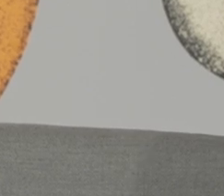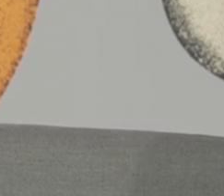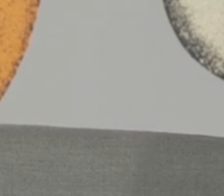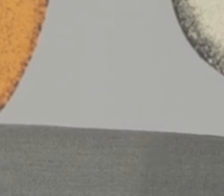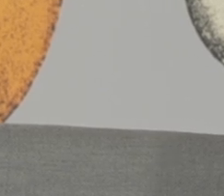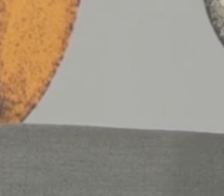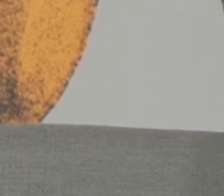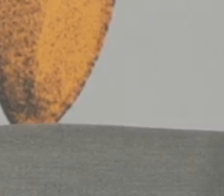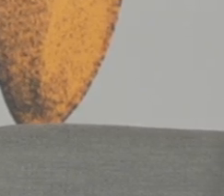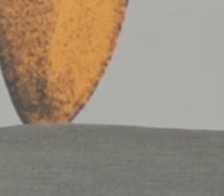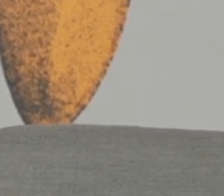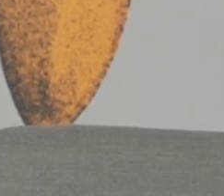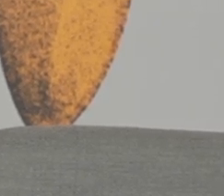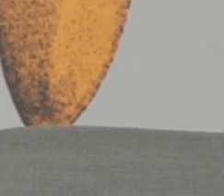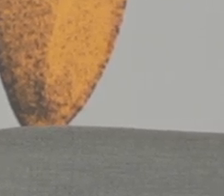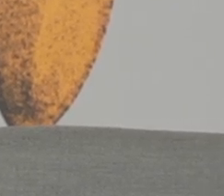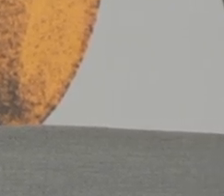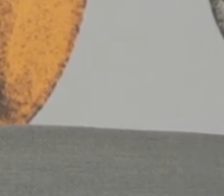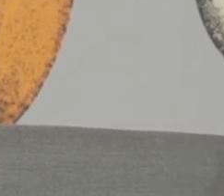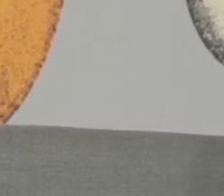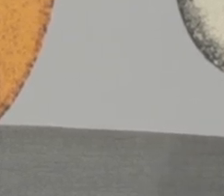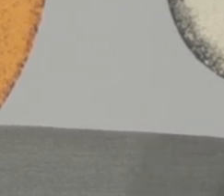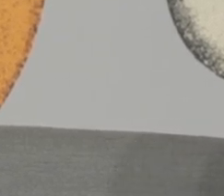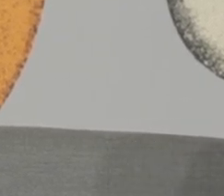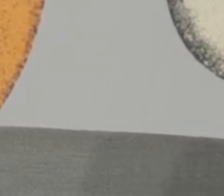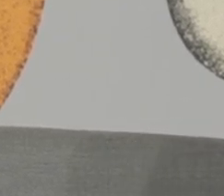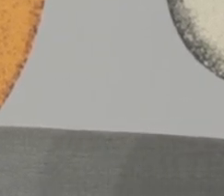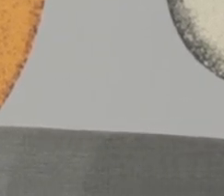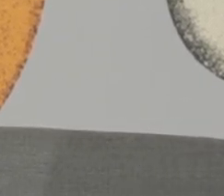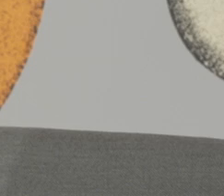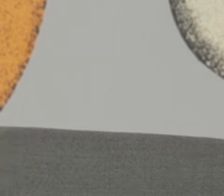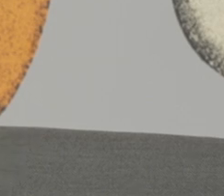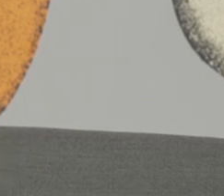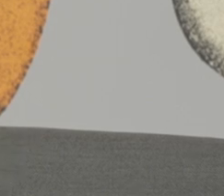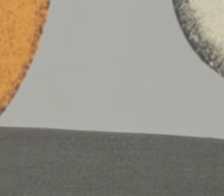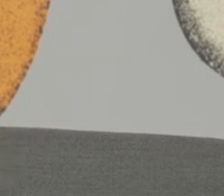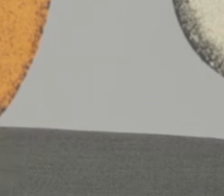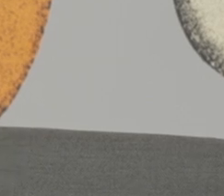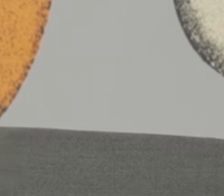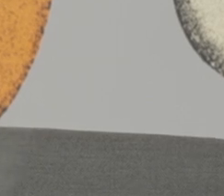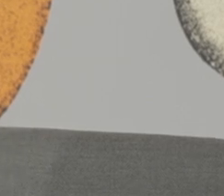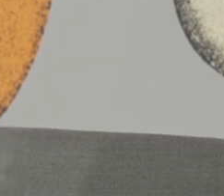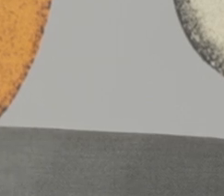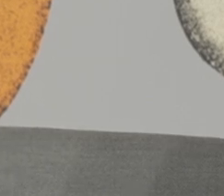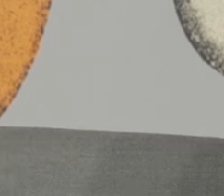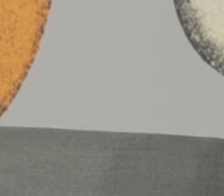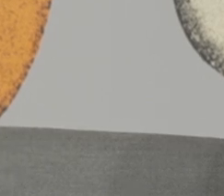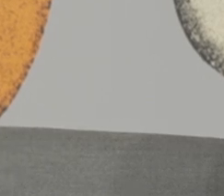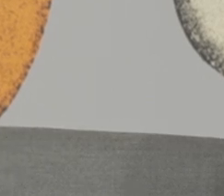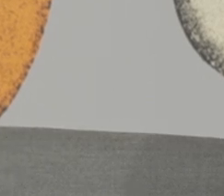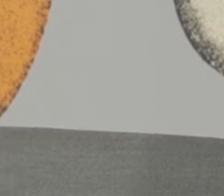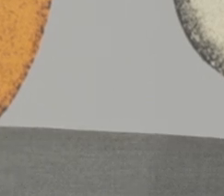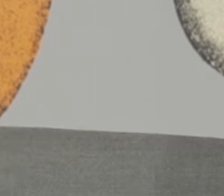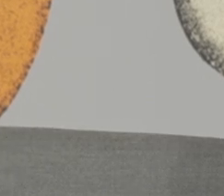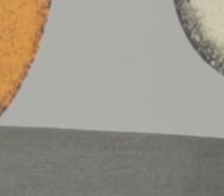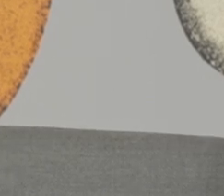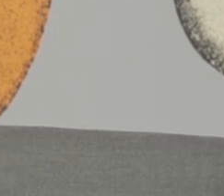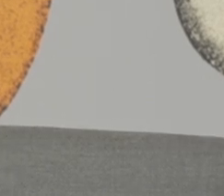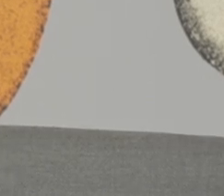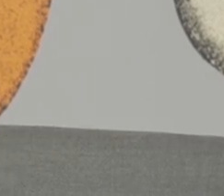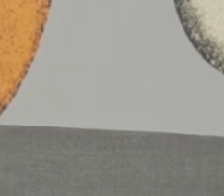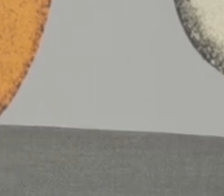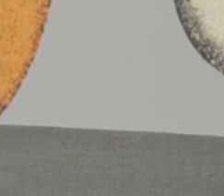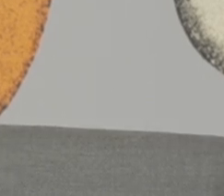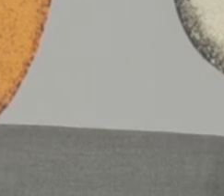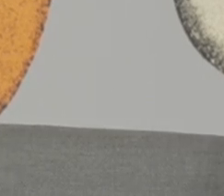batendo perna pela praça, para chegar mais. Nós vamos ter nossa primeira discussão hoje sobre ficção. Então, nós tivemos